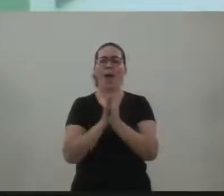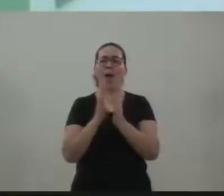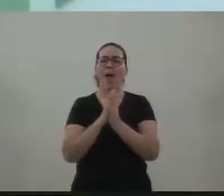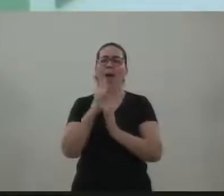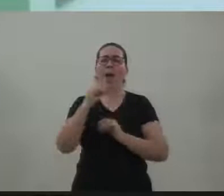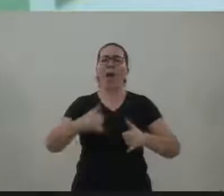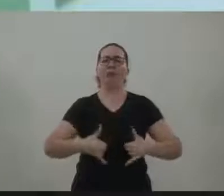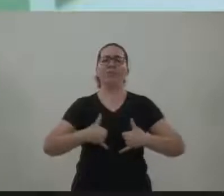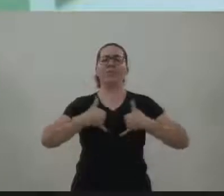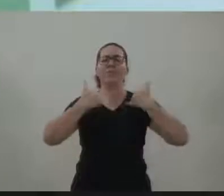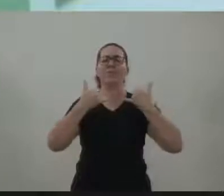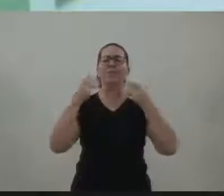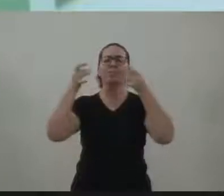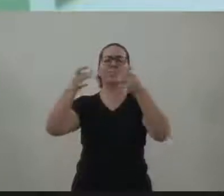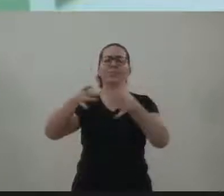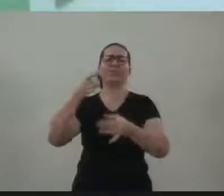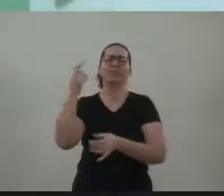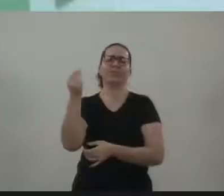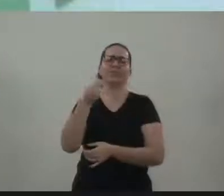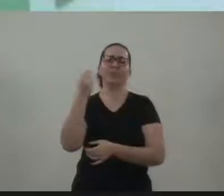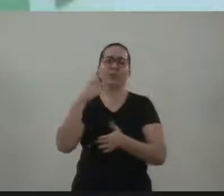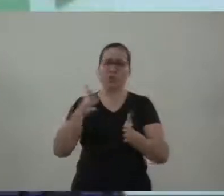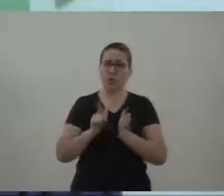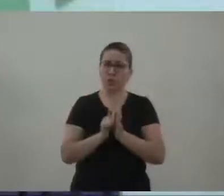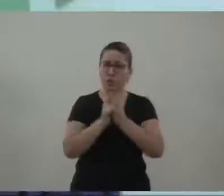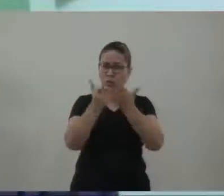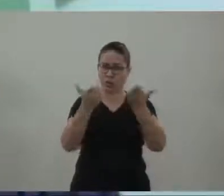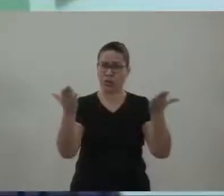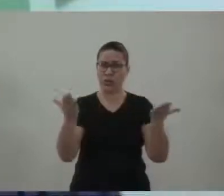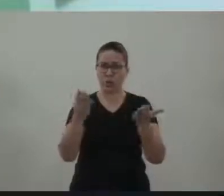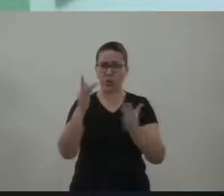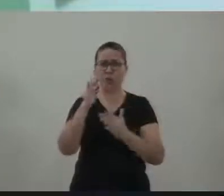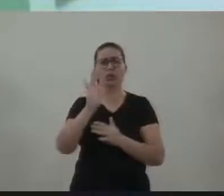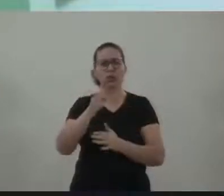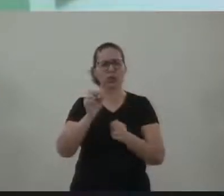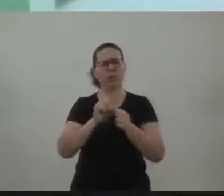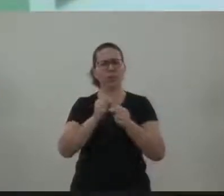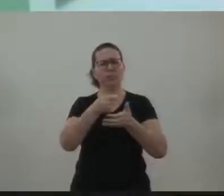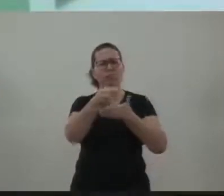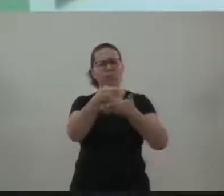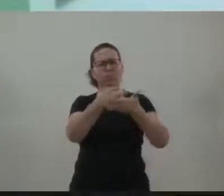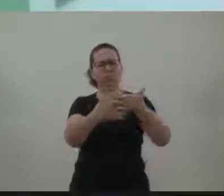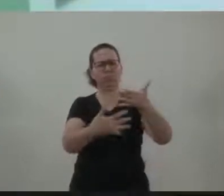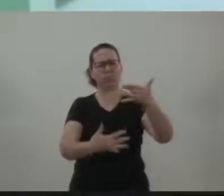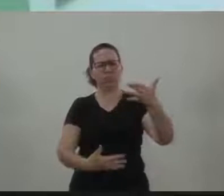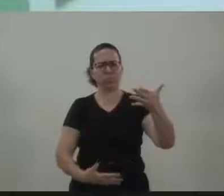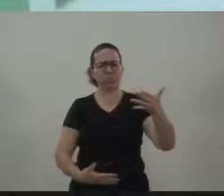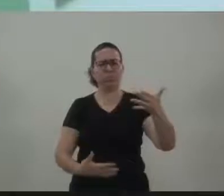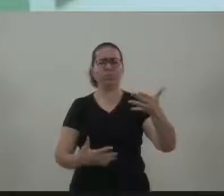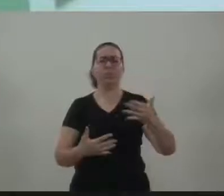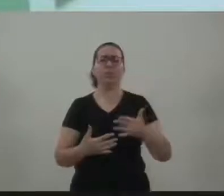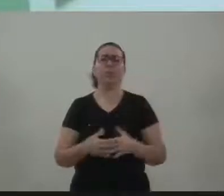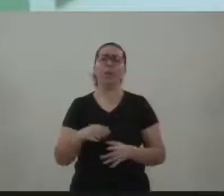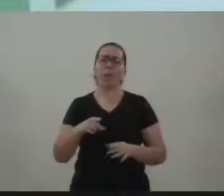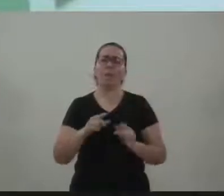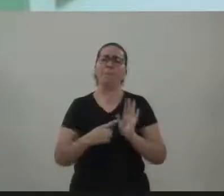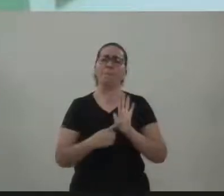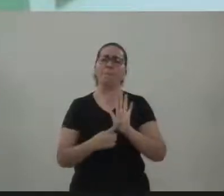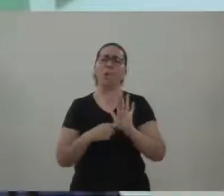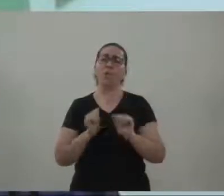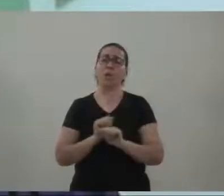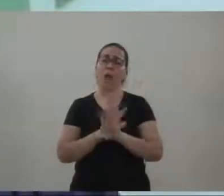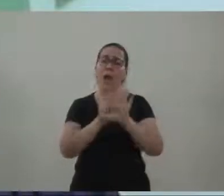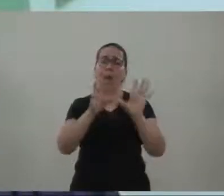questão do aniversário da praça, né? E o jornal Tribuna fez uma reportagem muito clara nesse final de semana. Ficou claro ali que